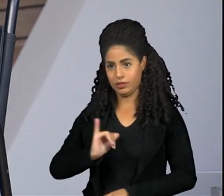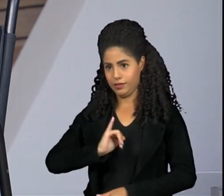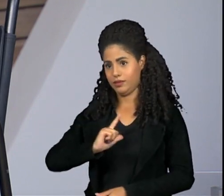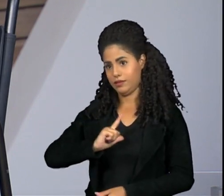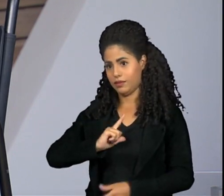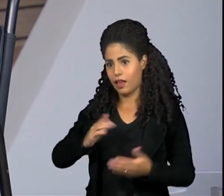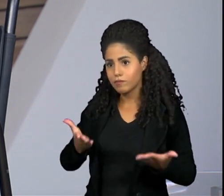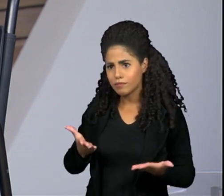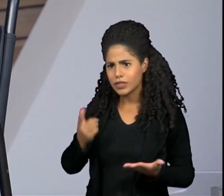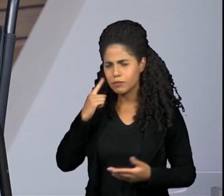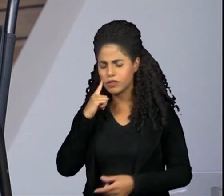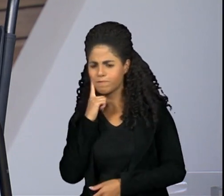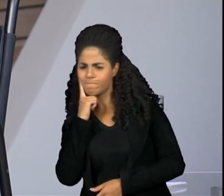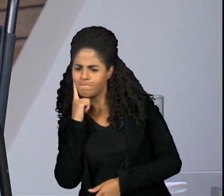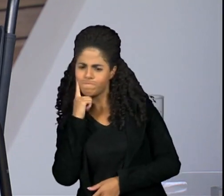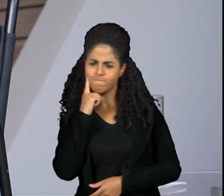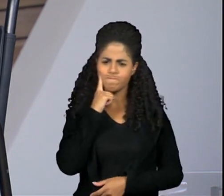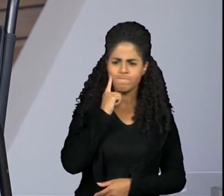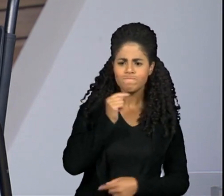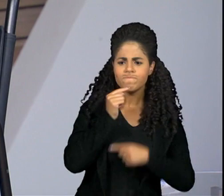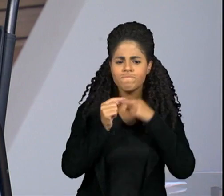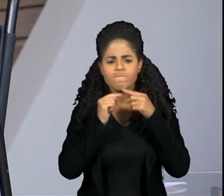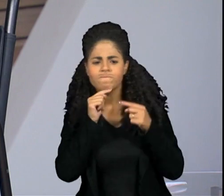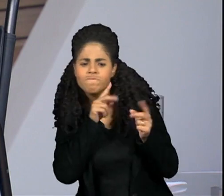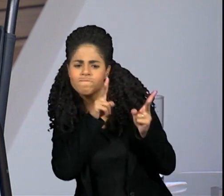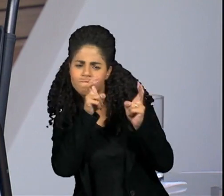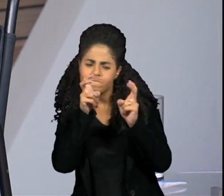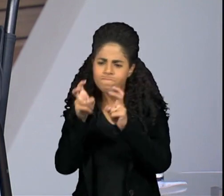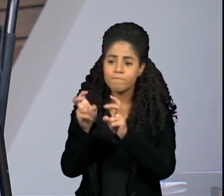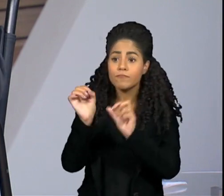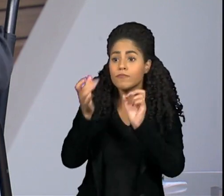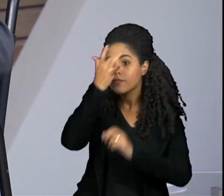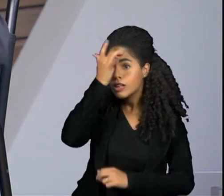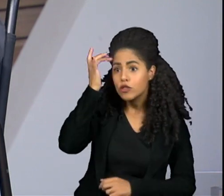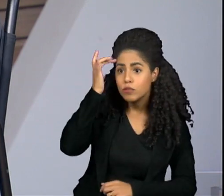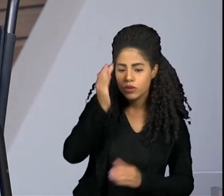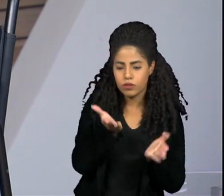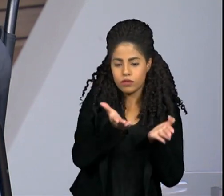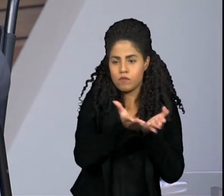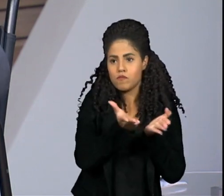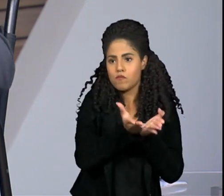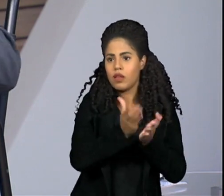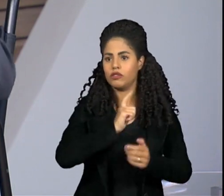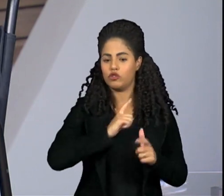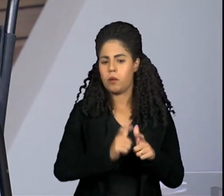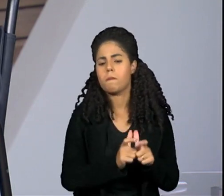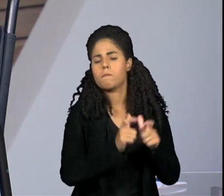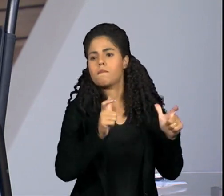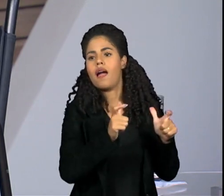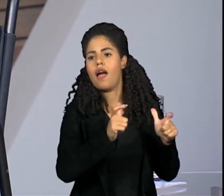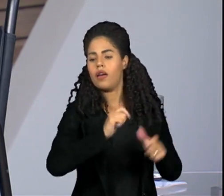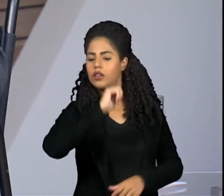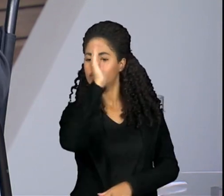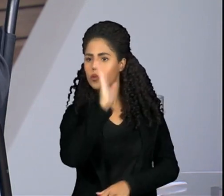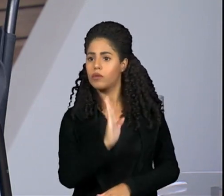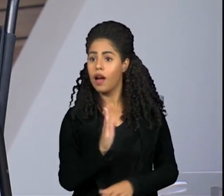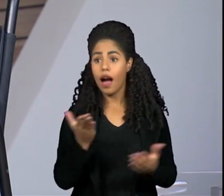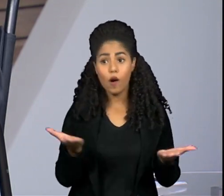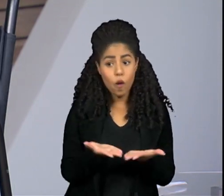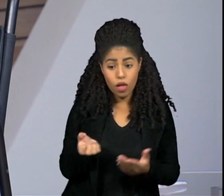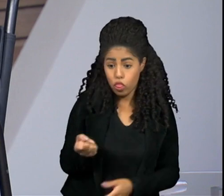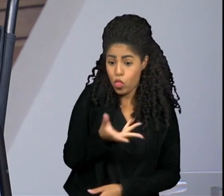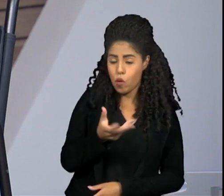esse estranhamento que existe entre as comunidades evangélicas, lato sensu, no sentido amplo, e o Brasil. Isso é de agora,